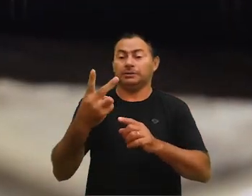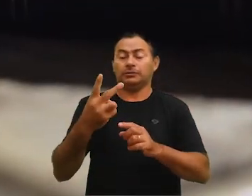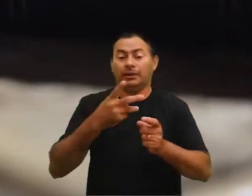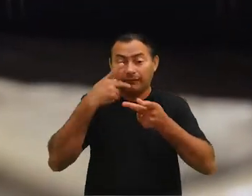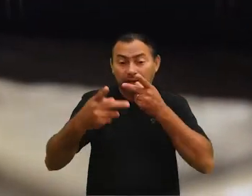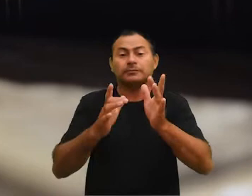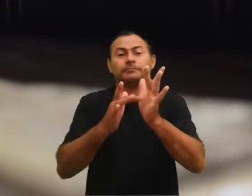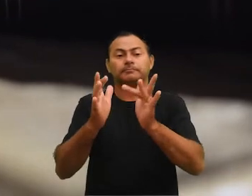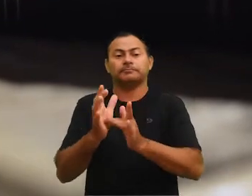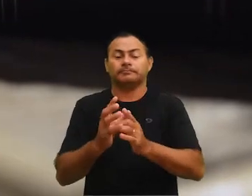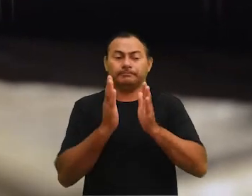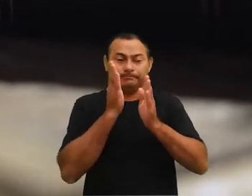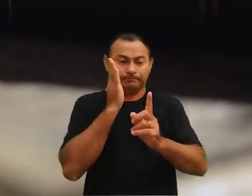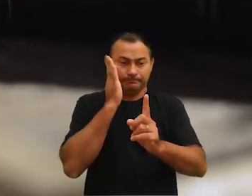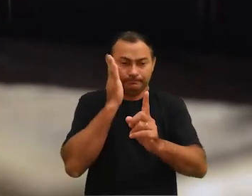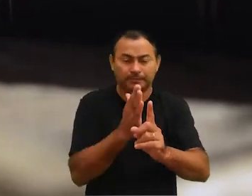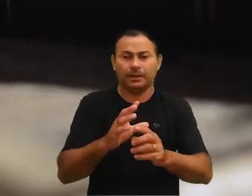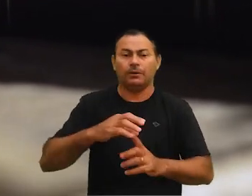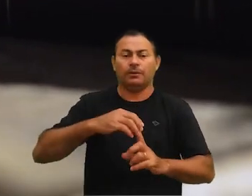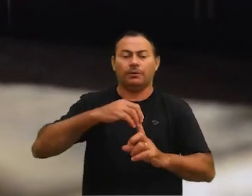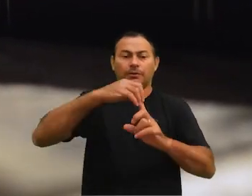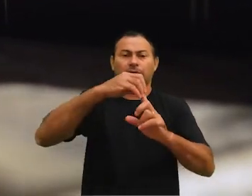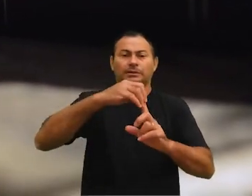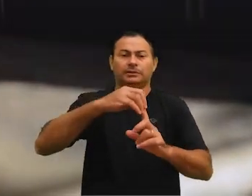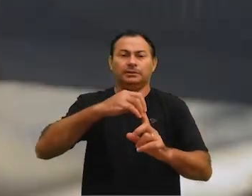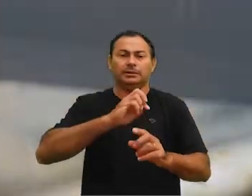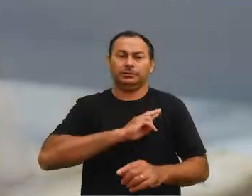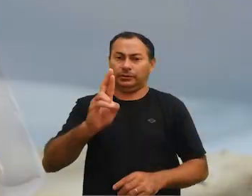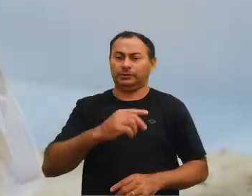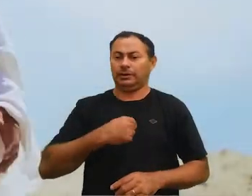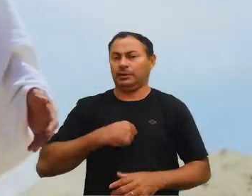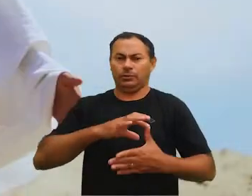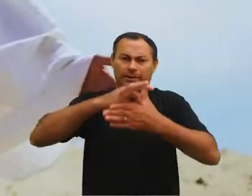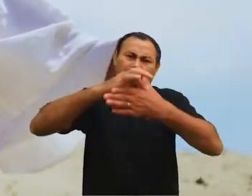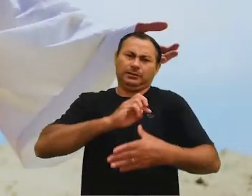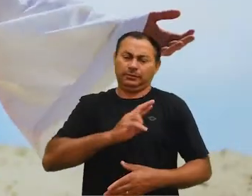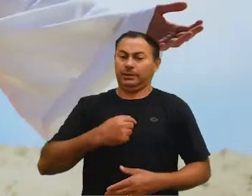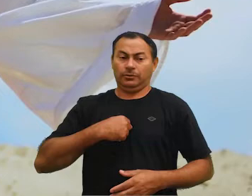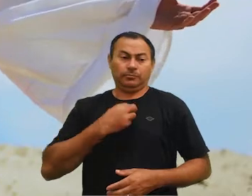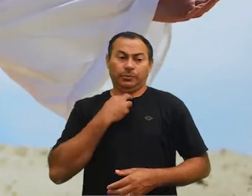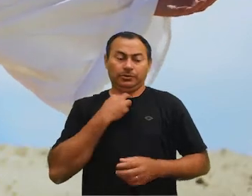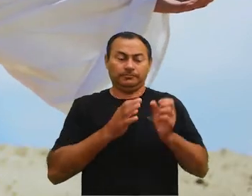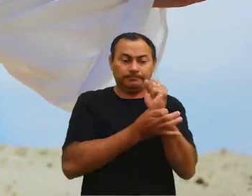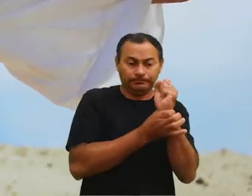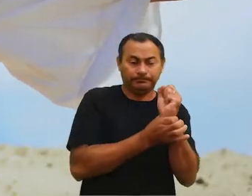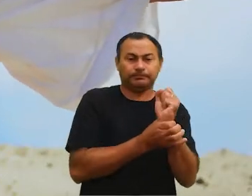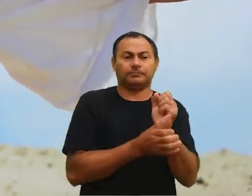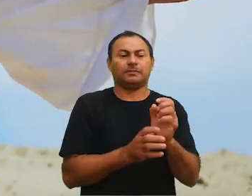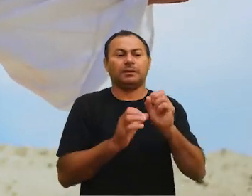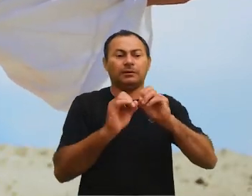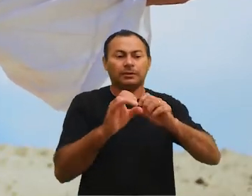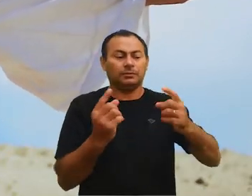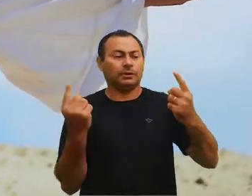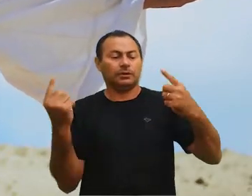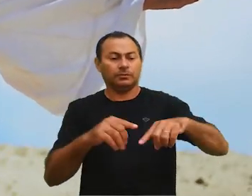segunda afirmação, Jesus não se dirigiu exatamente aos líderes religiosos. Eu não posso garantir que o meu ensino não vá de encontro